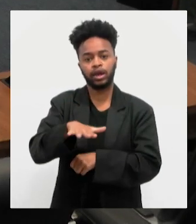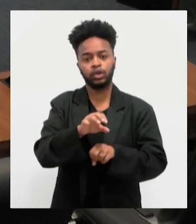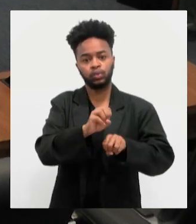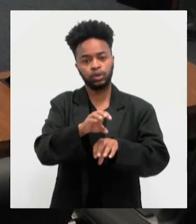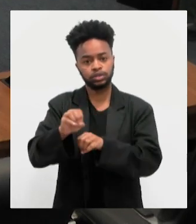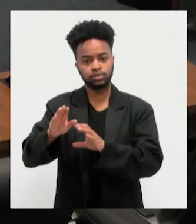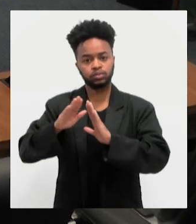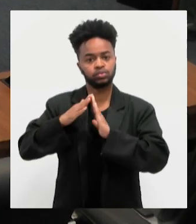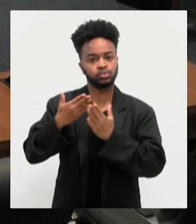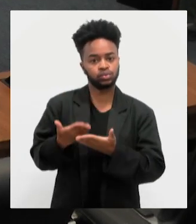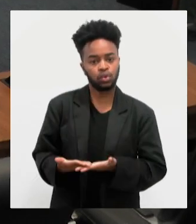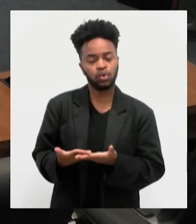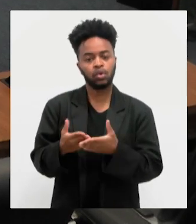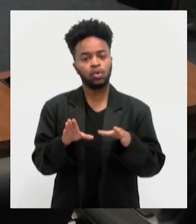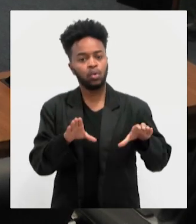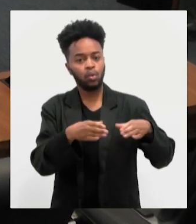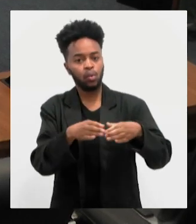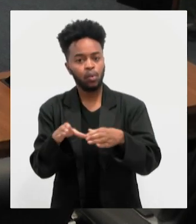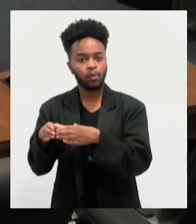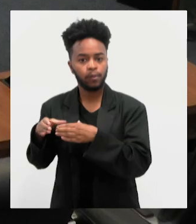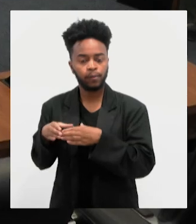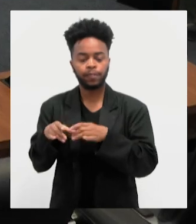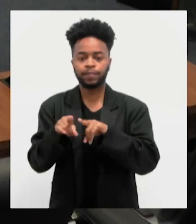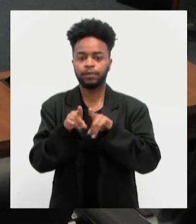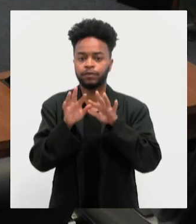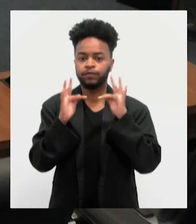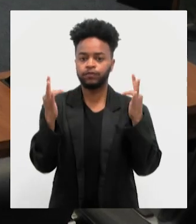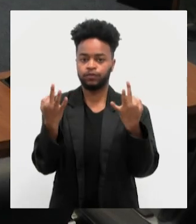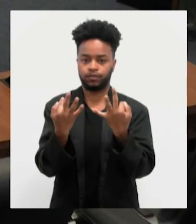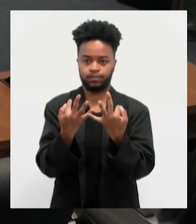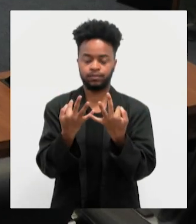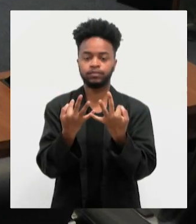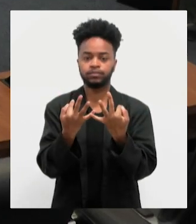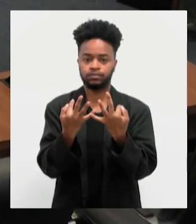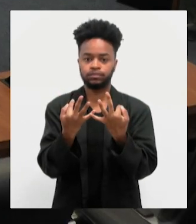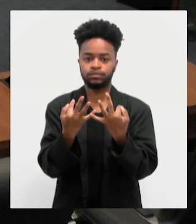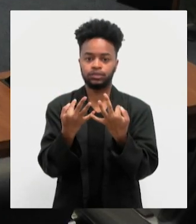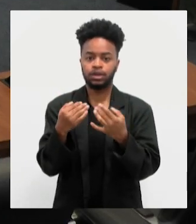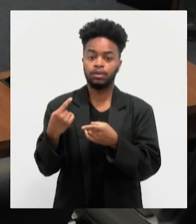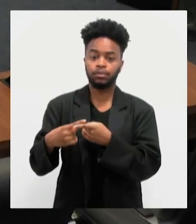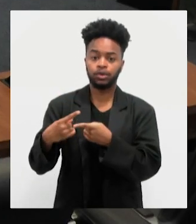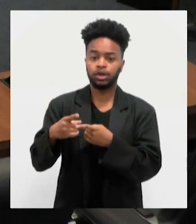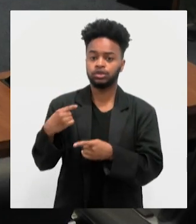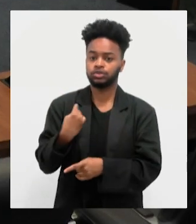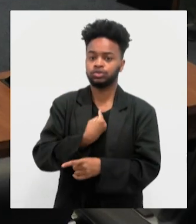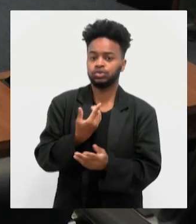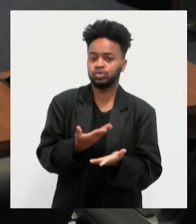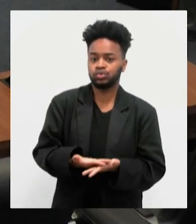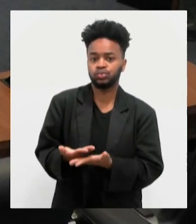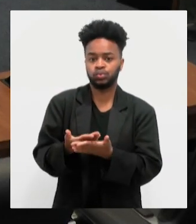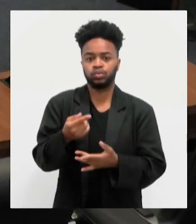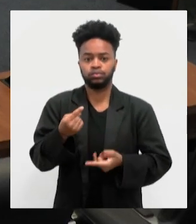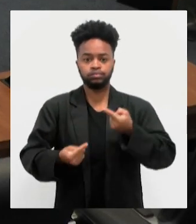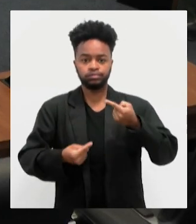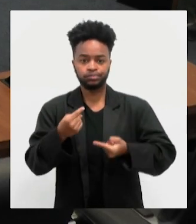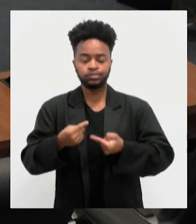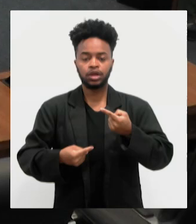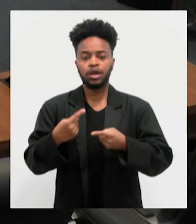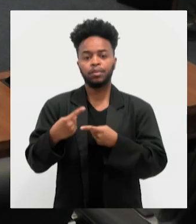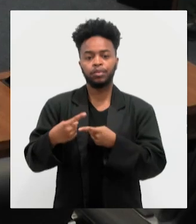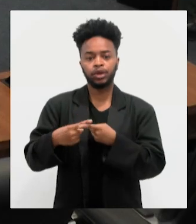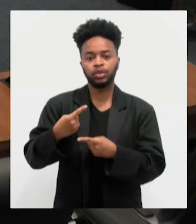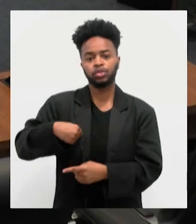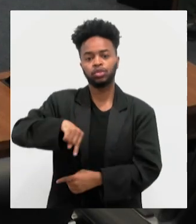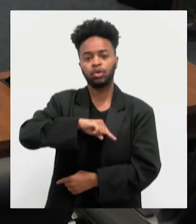as comunidades, para o conjunto das famílias, enfim, para a gente estudar, debater, porque nós